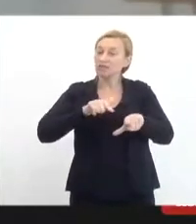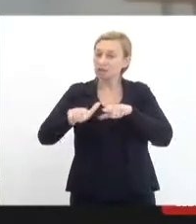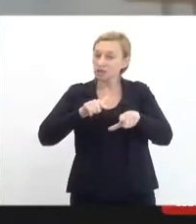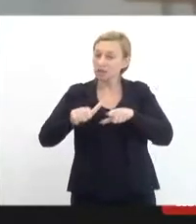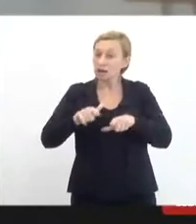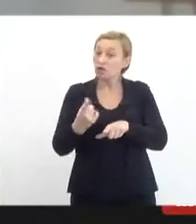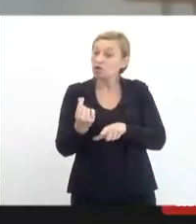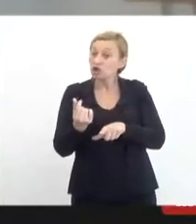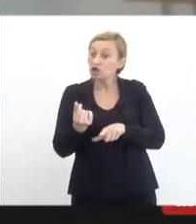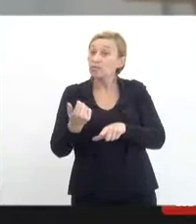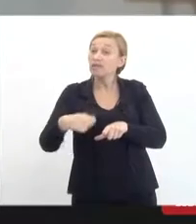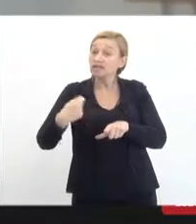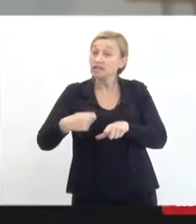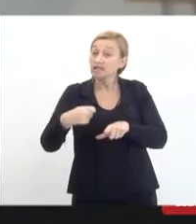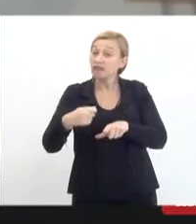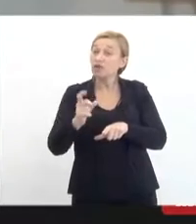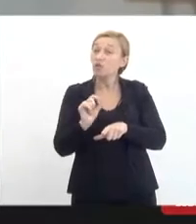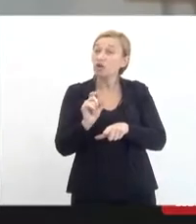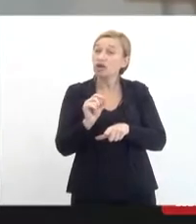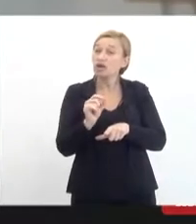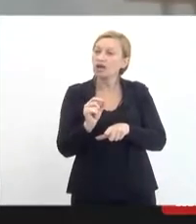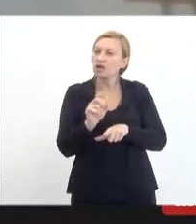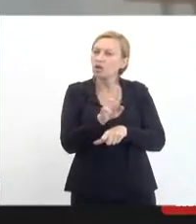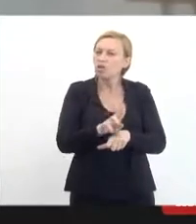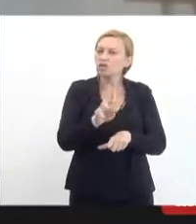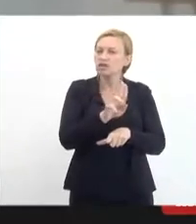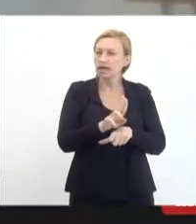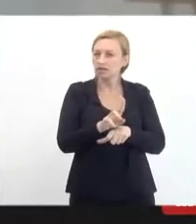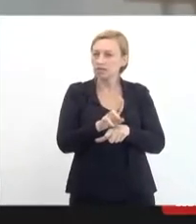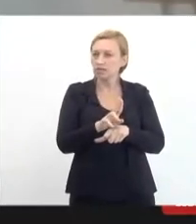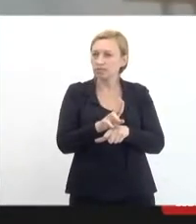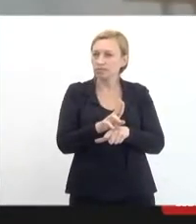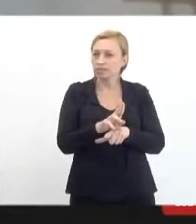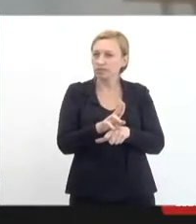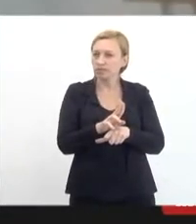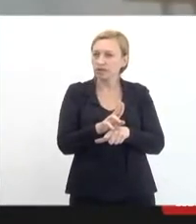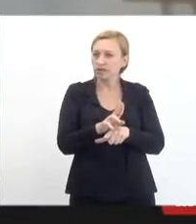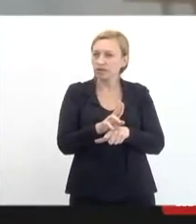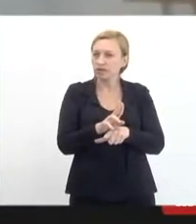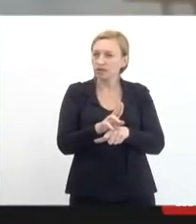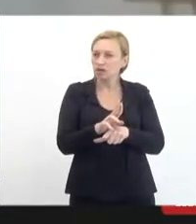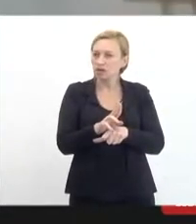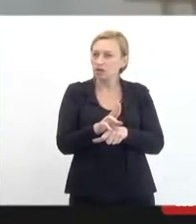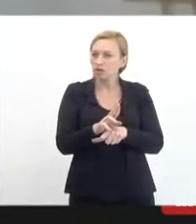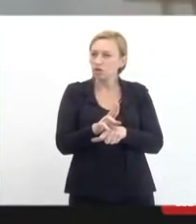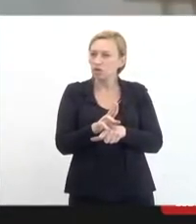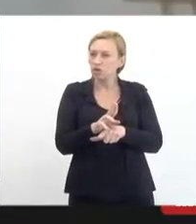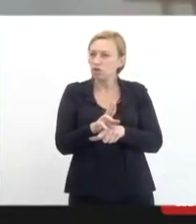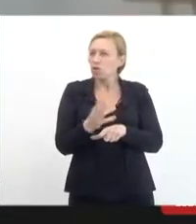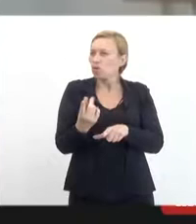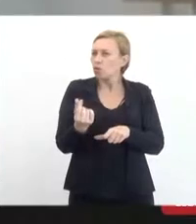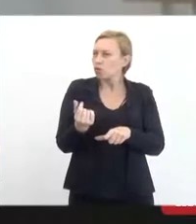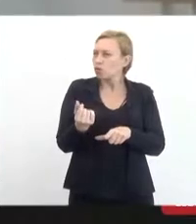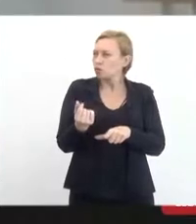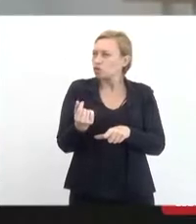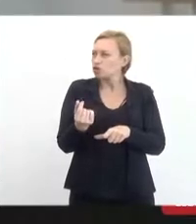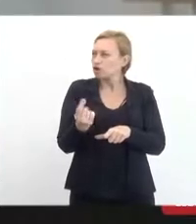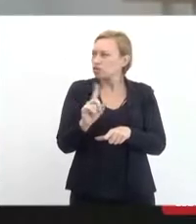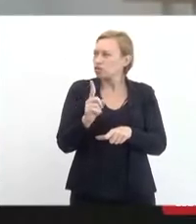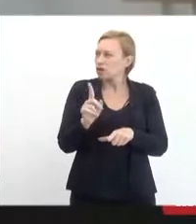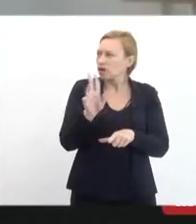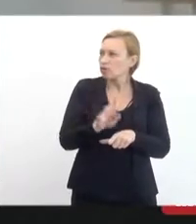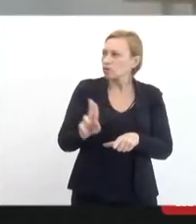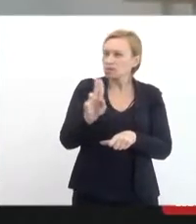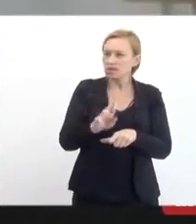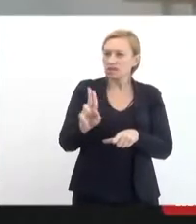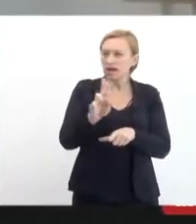eram insumos do serviço. E esses bens não eram utilizados nem consumidos pela Petrobras em momento